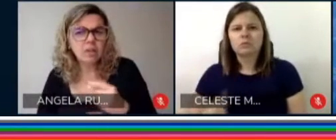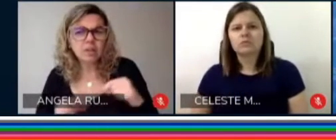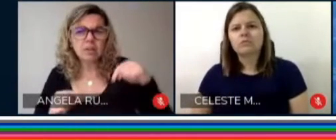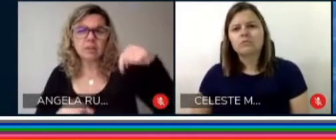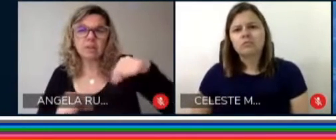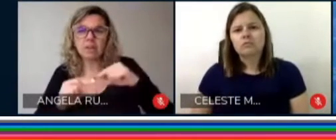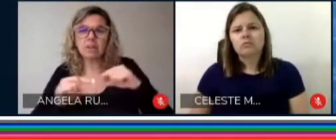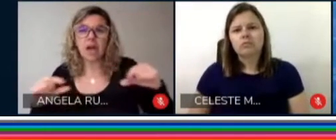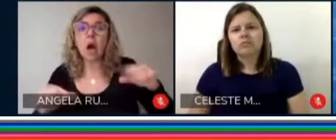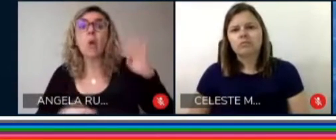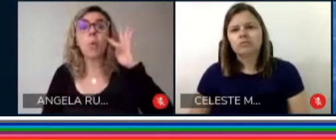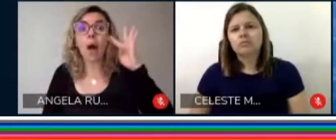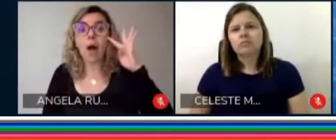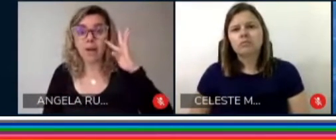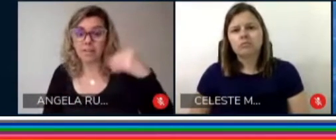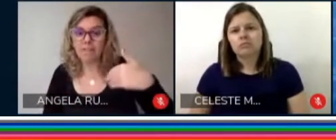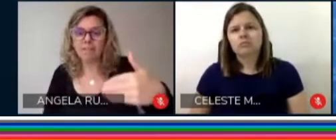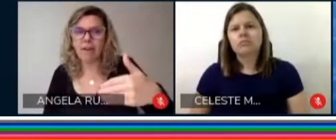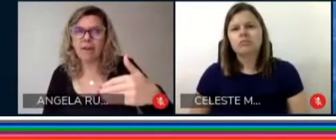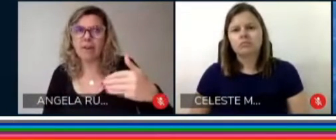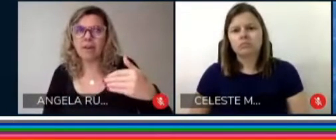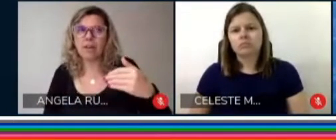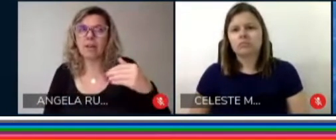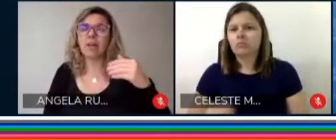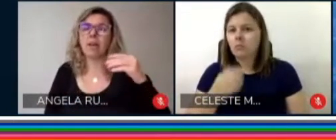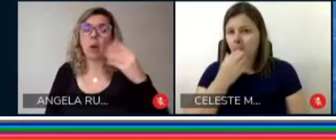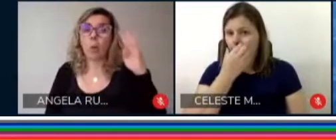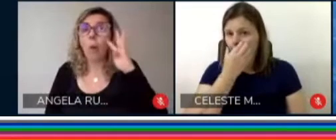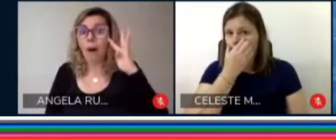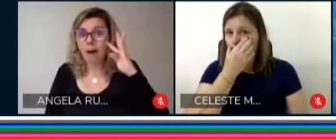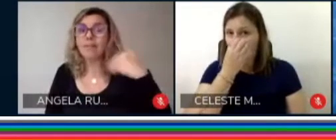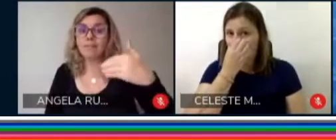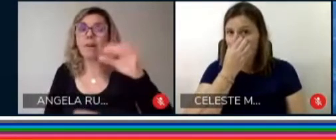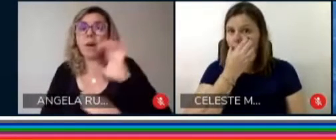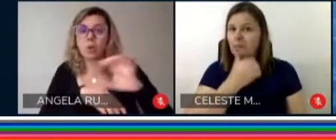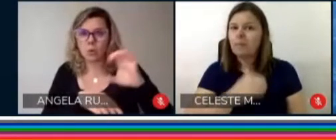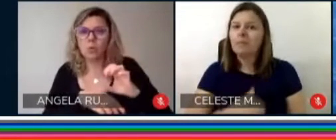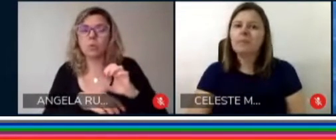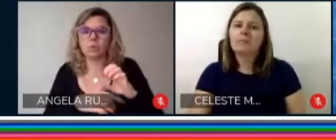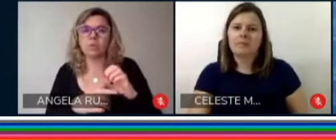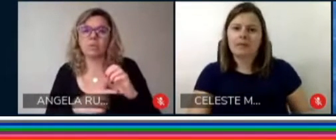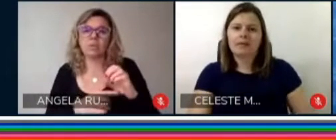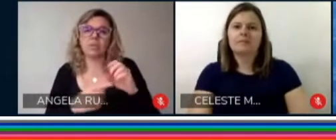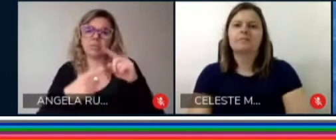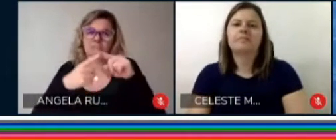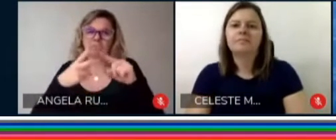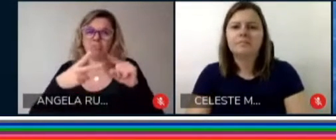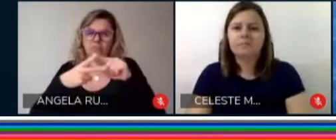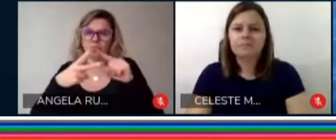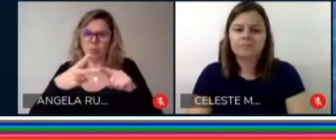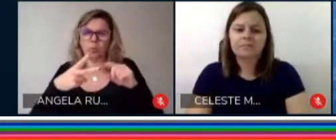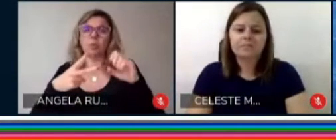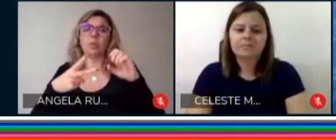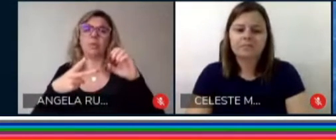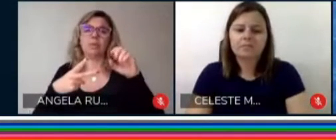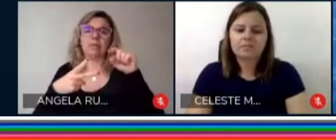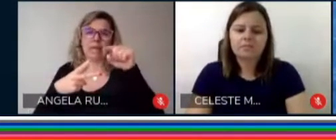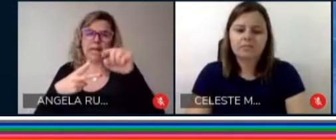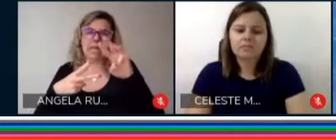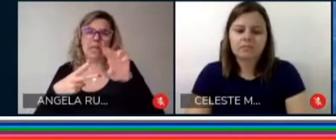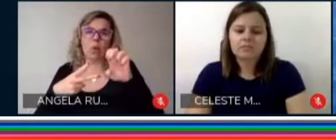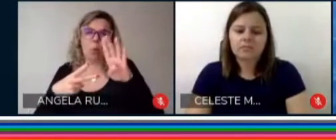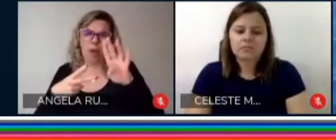em quarta-feira. Eu sei que uma é de manhã e a outra é da tarde. Ah, que bom, que bom. A gente tem então as duas